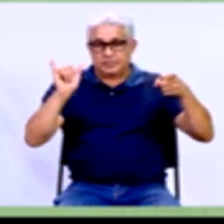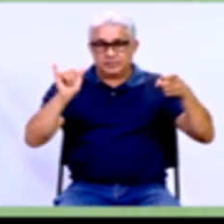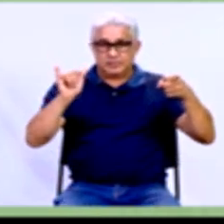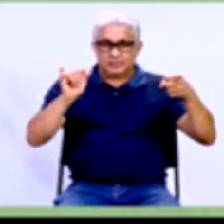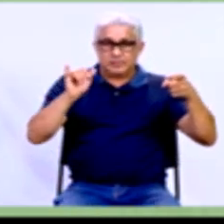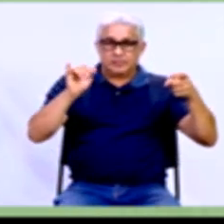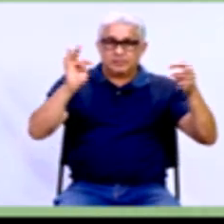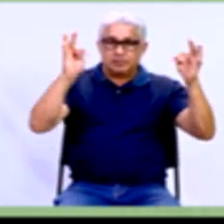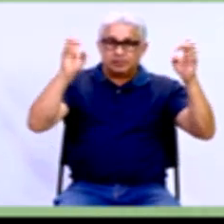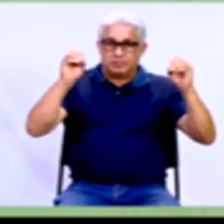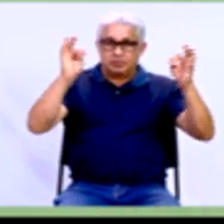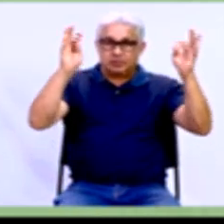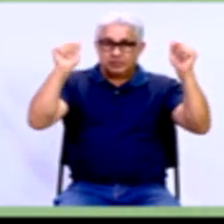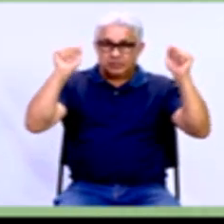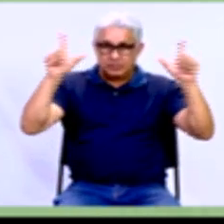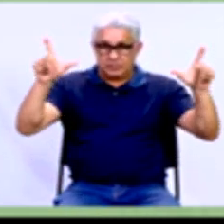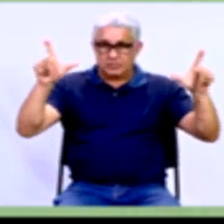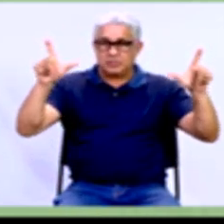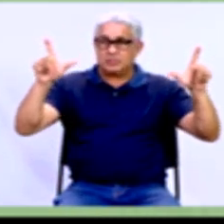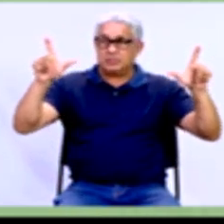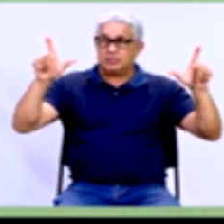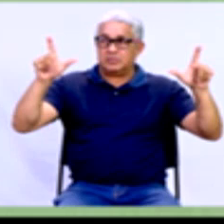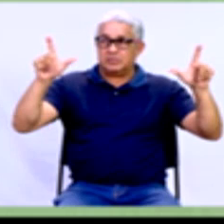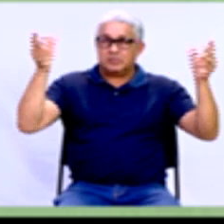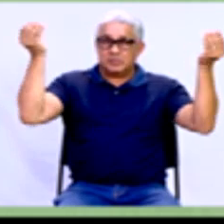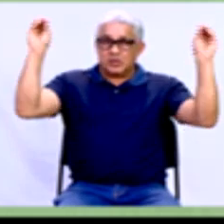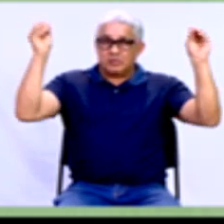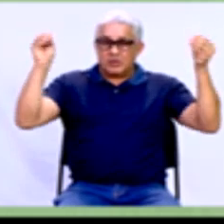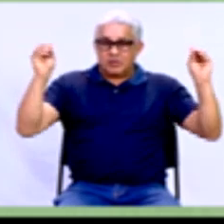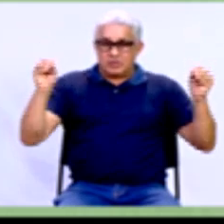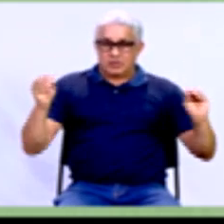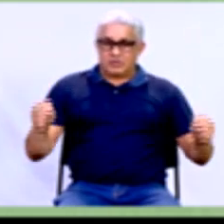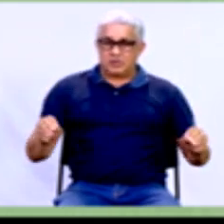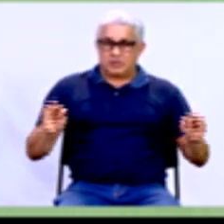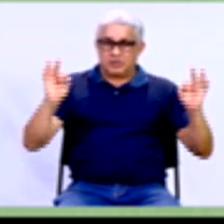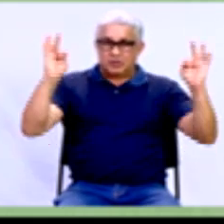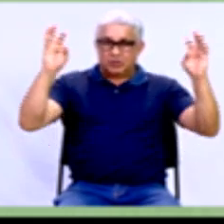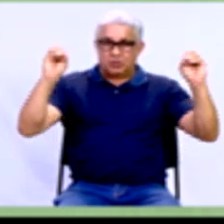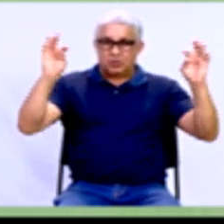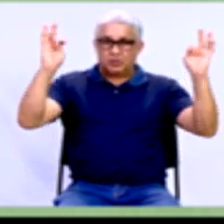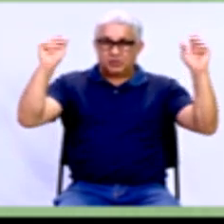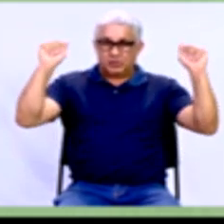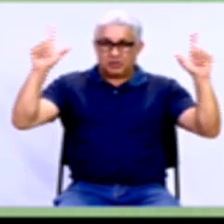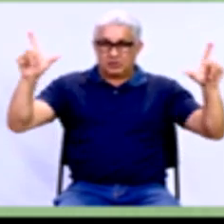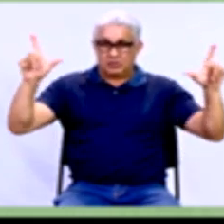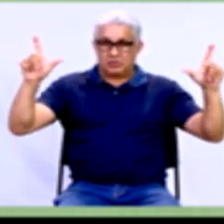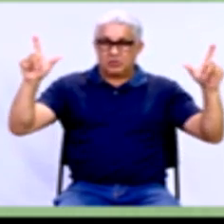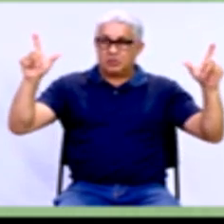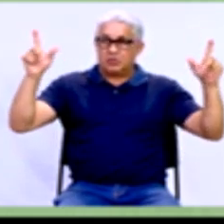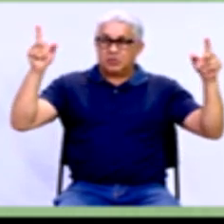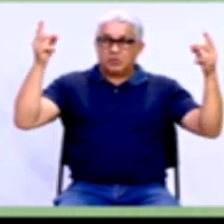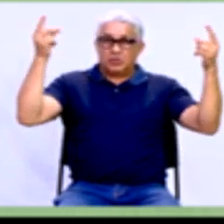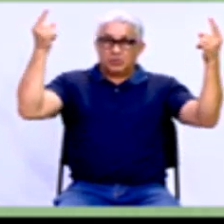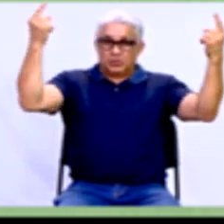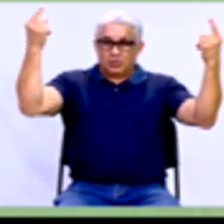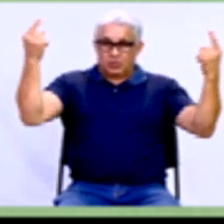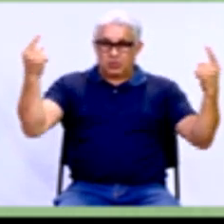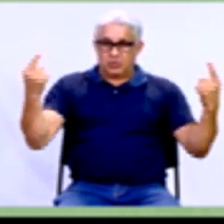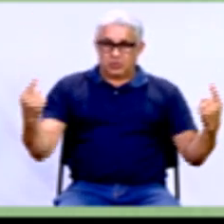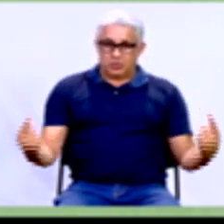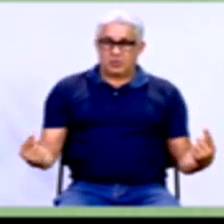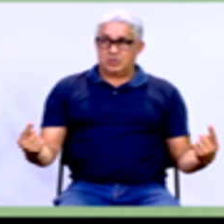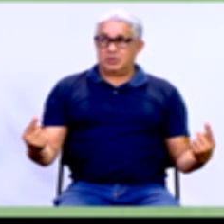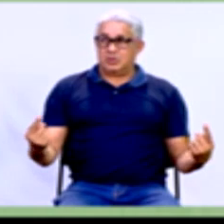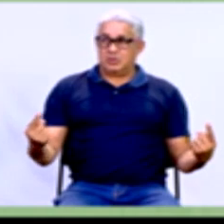x elevado ao quadrado, total de x aqui, a média de x, total de x elevado ao quadrado, total